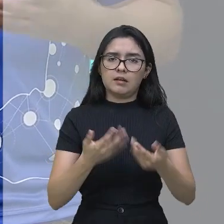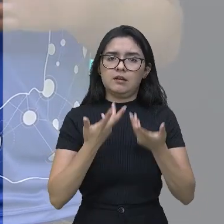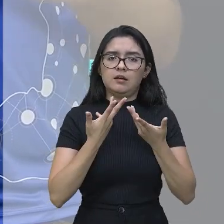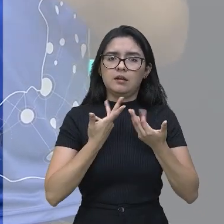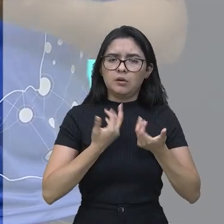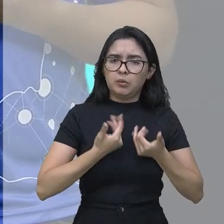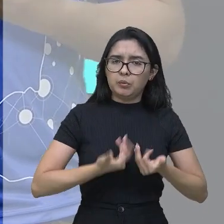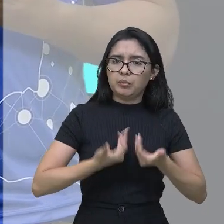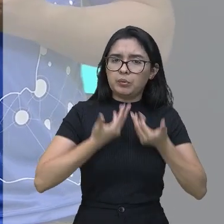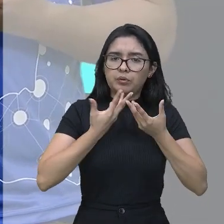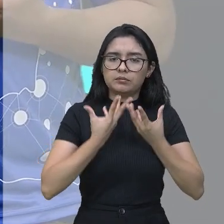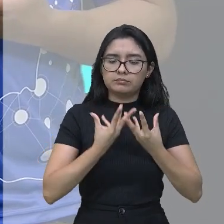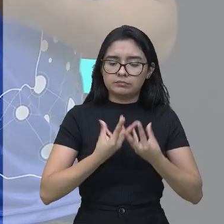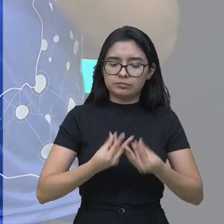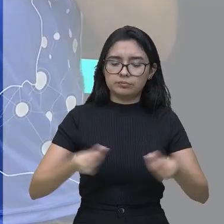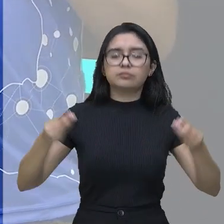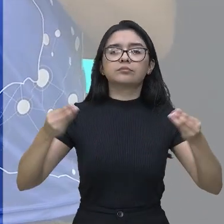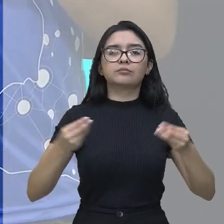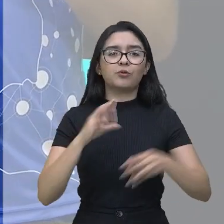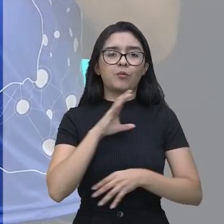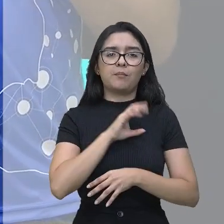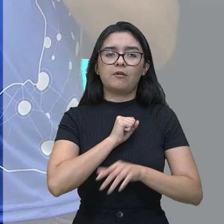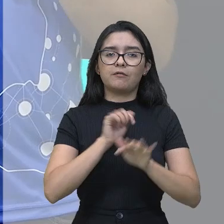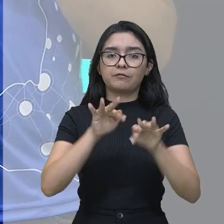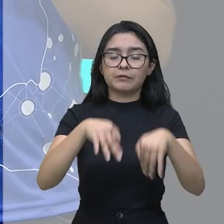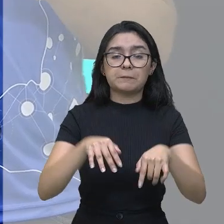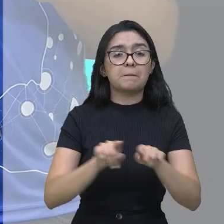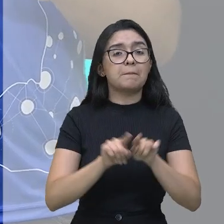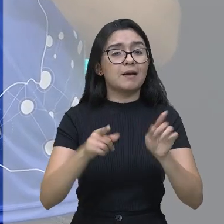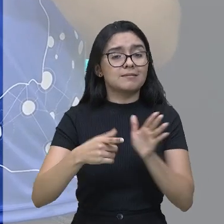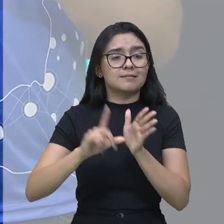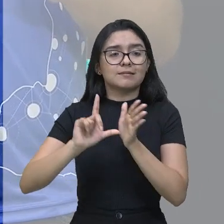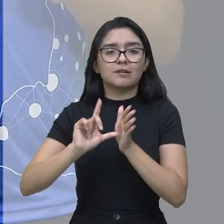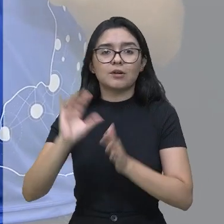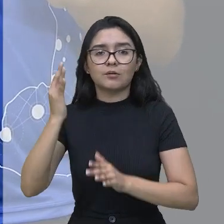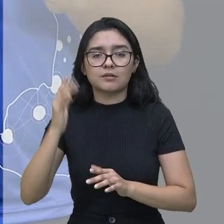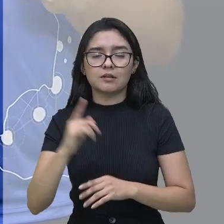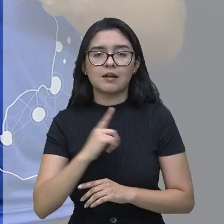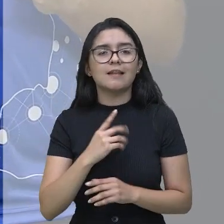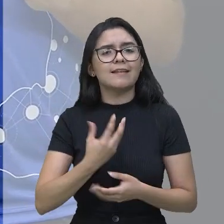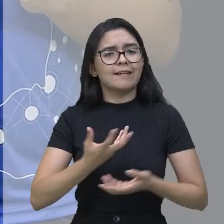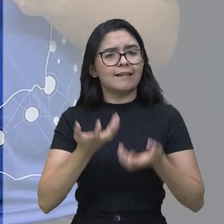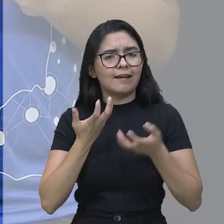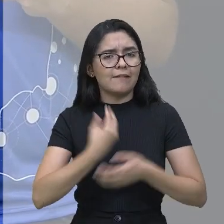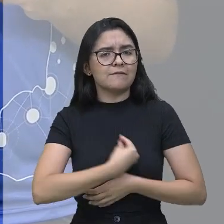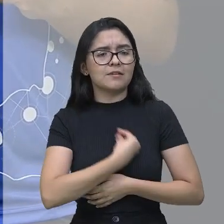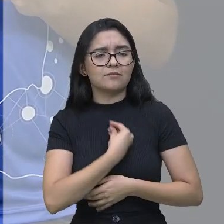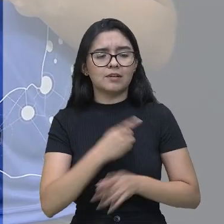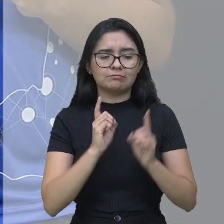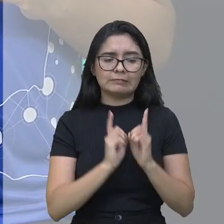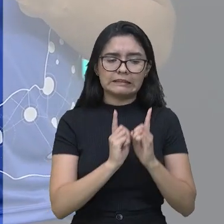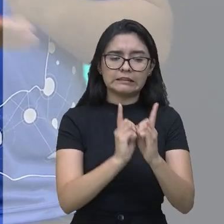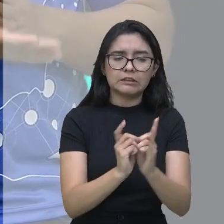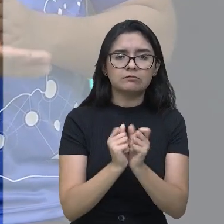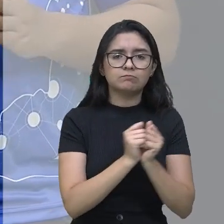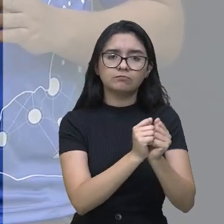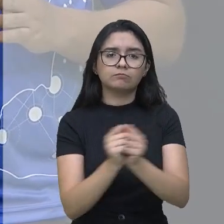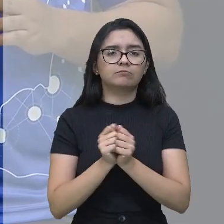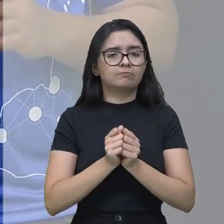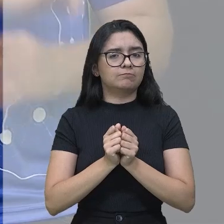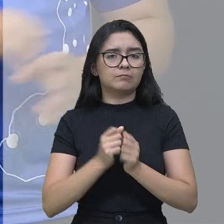apagar e o amor terá um fim porém antes que isso aconteça ele quer viver esse amor de forma intensa de forma